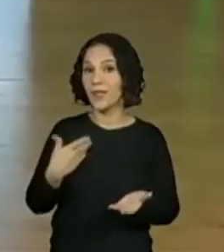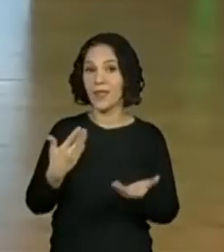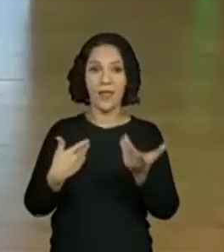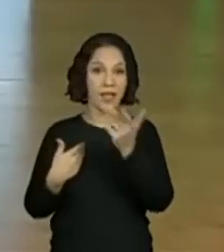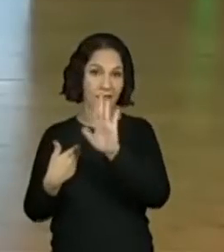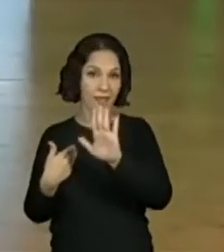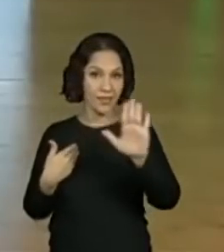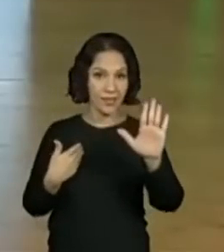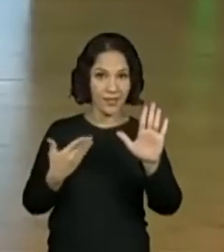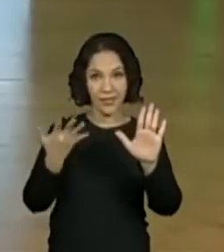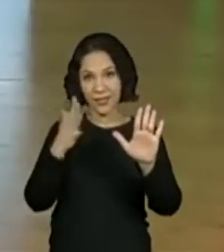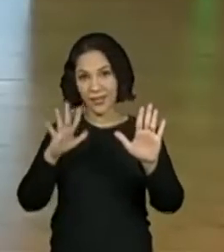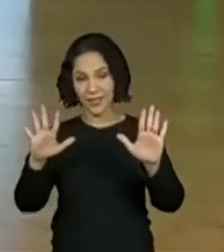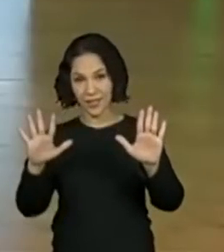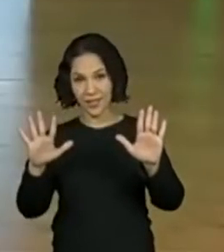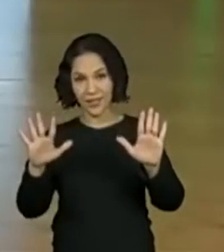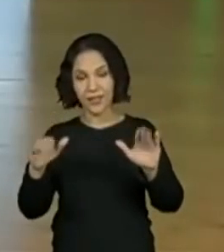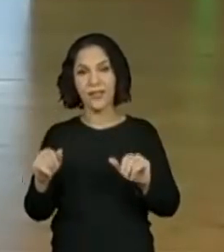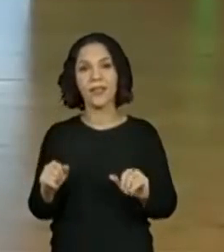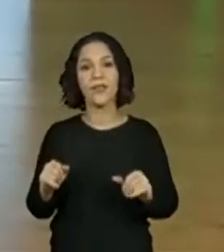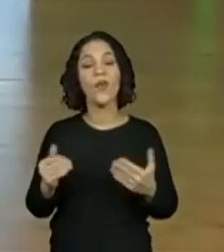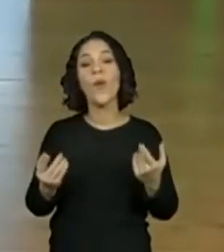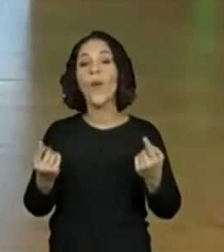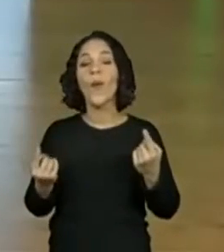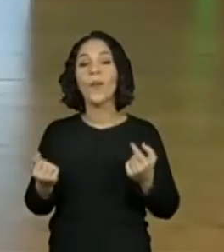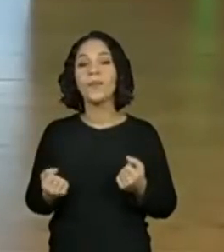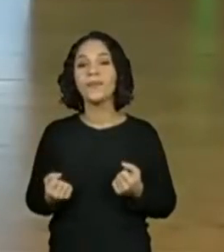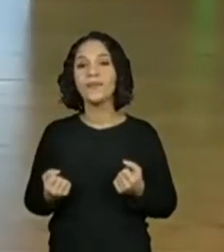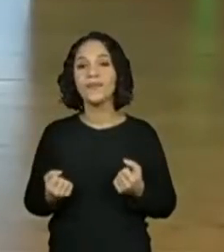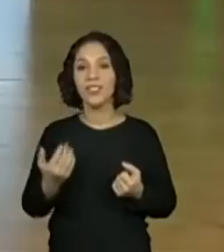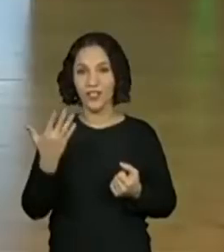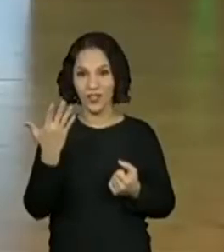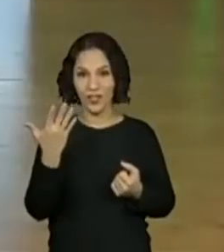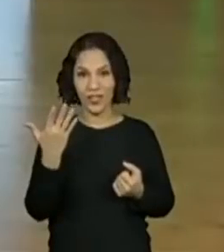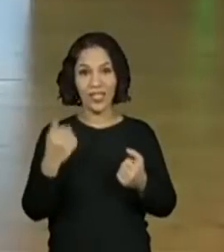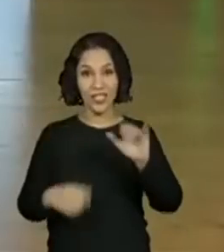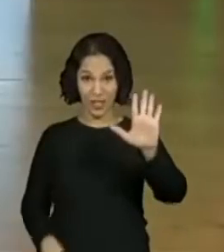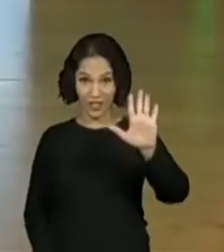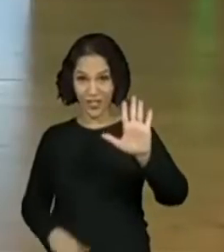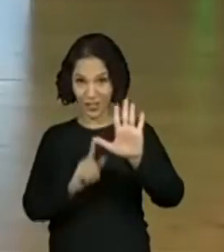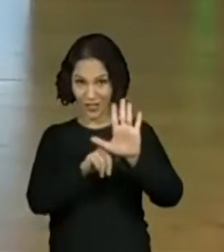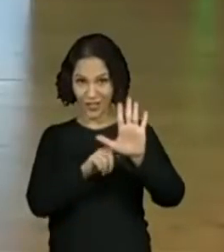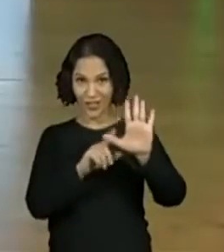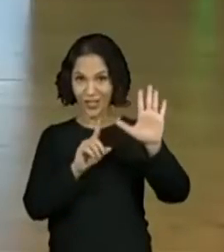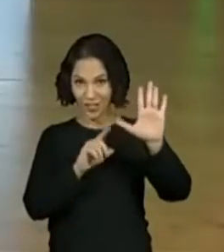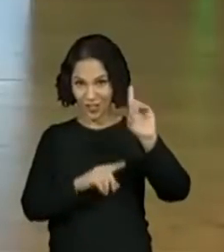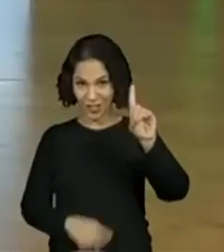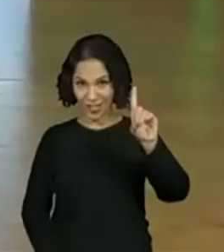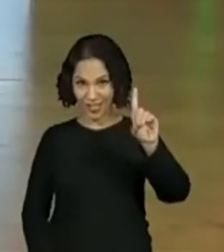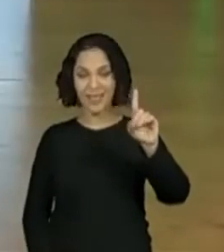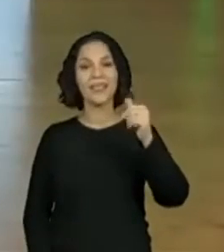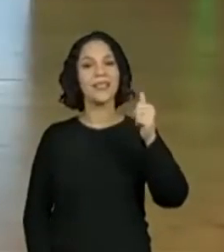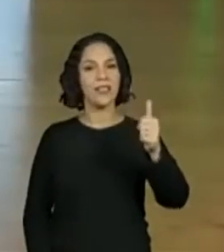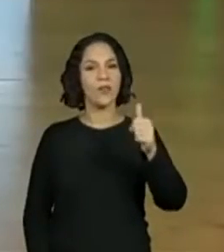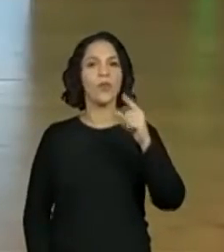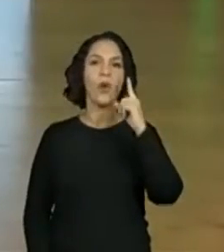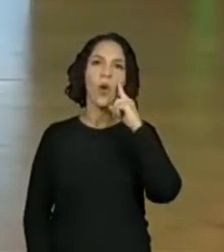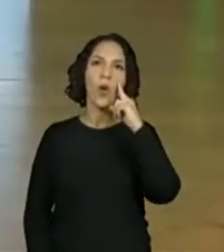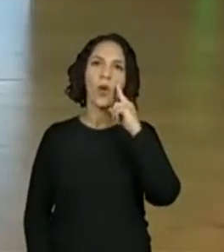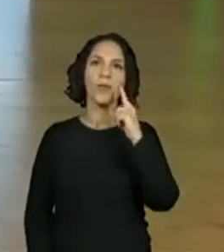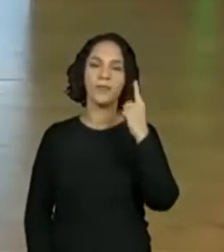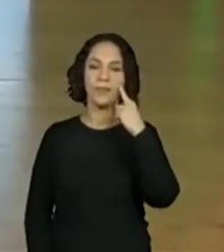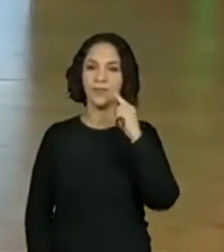mão direita? Mão. Mão. Qual? Mão? Direita ou esquerda? Direita. Direita. Então... Lembrando que nós estamos, né, na questão do espelhamento. Isso. A minha